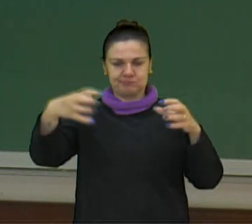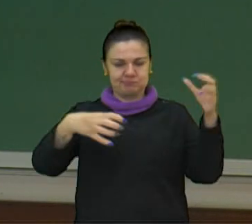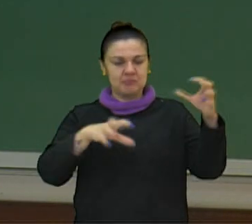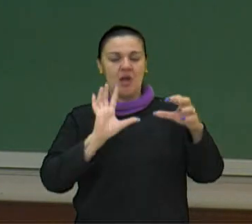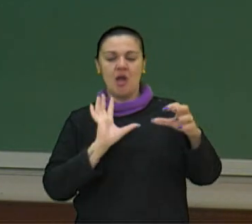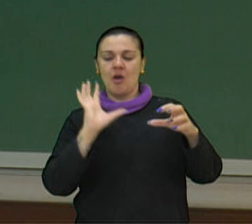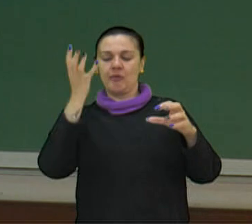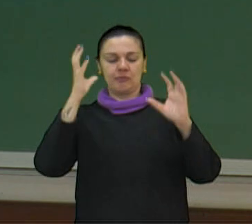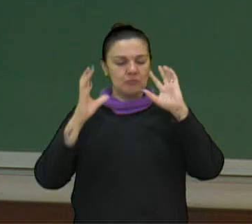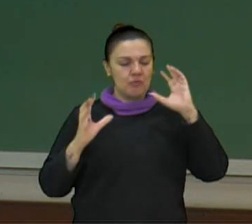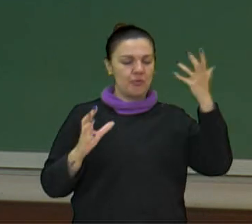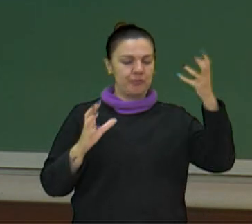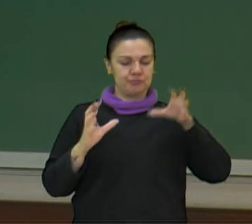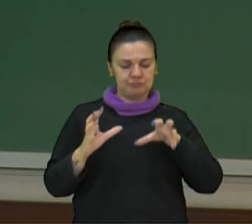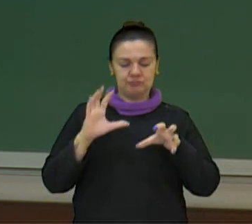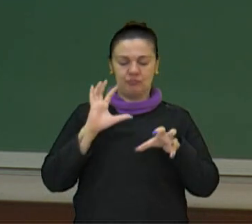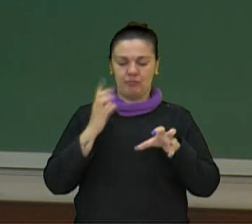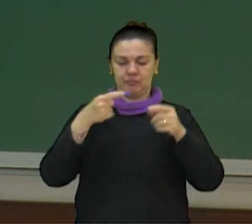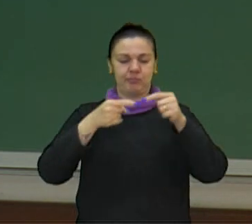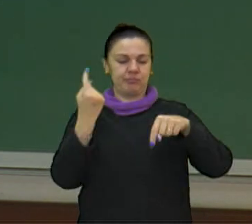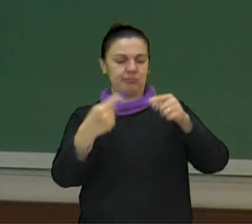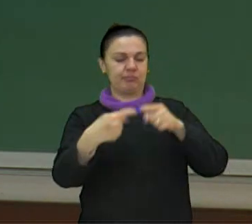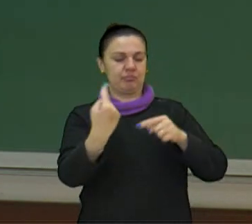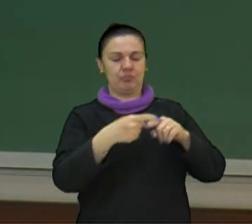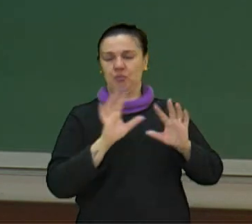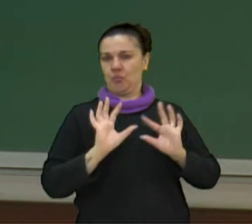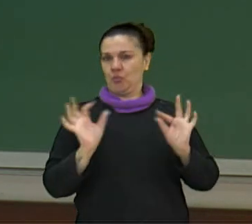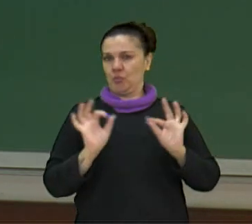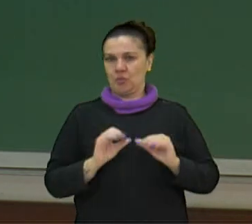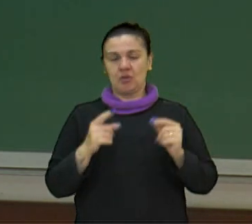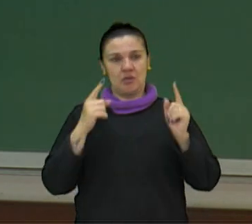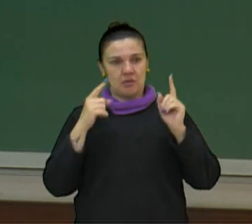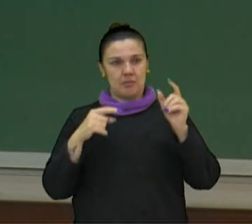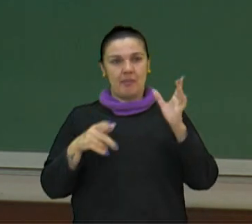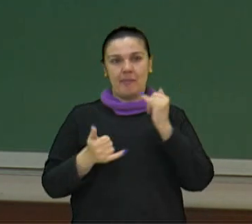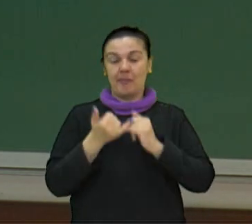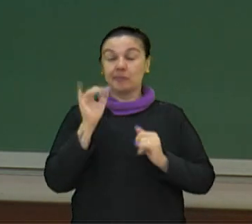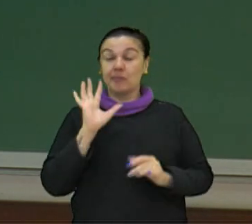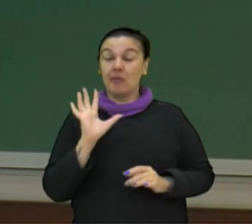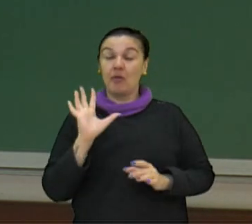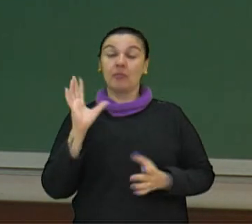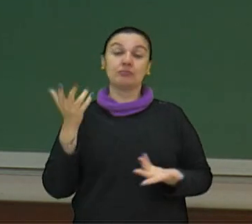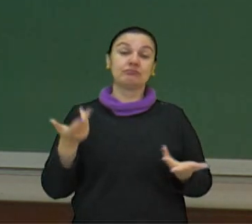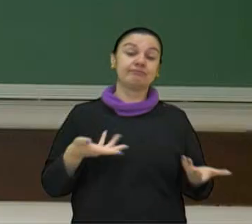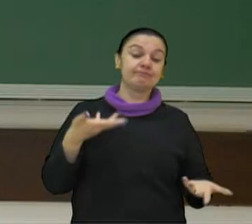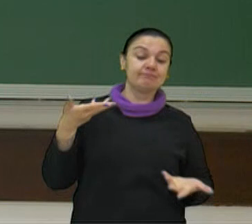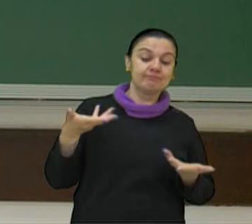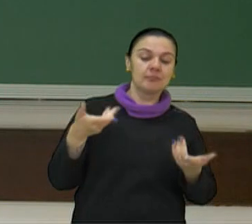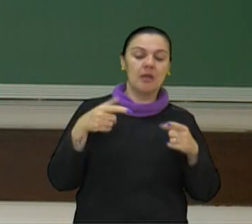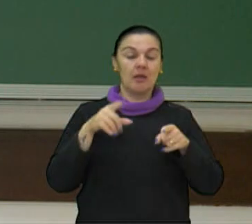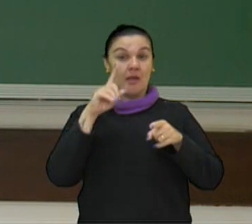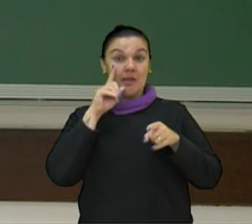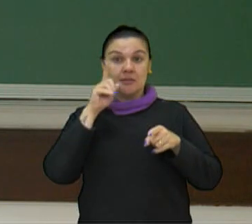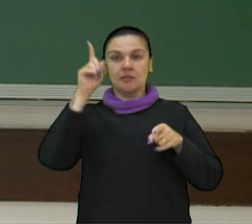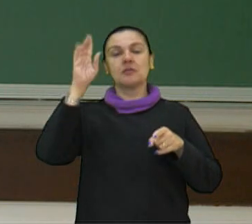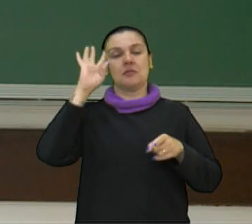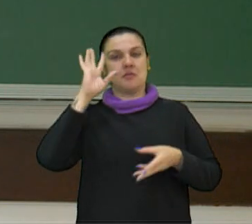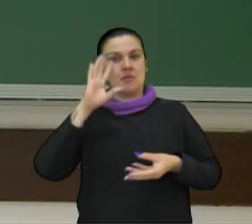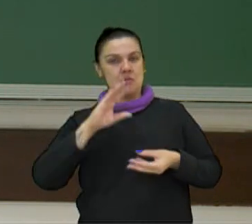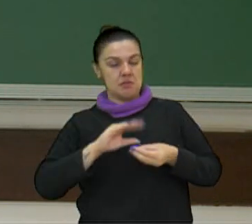acontecimentos fortuitos, desconectados, regulados pelo acaso. Deus entende que